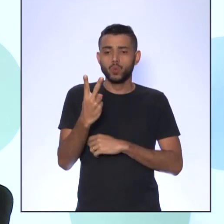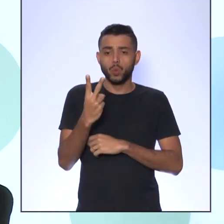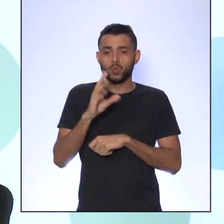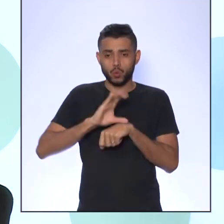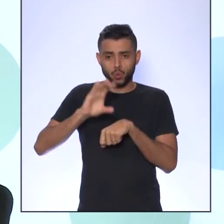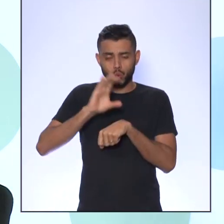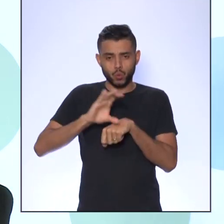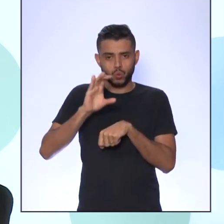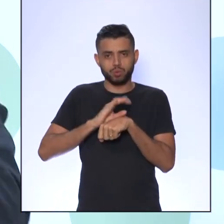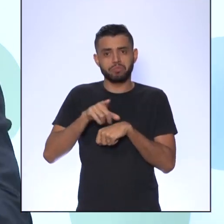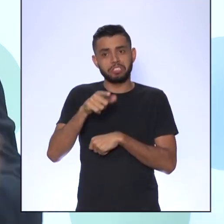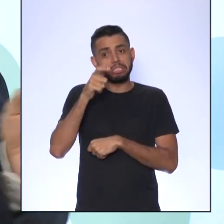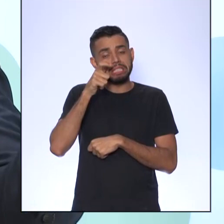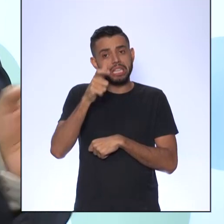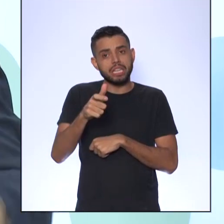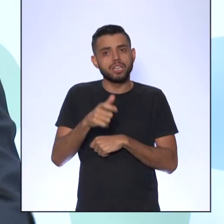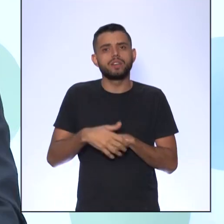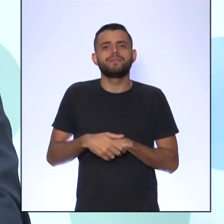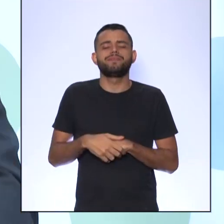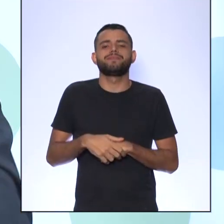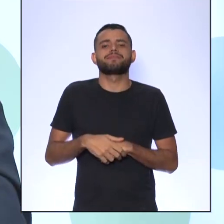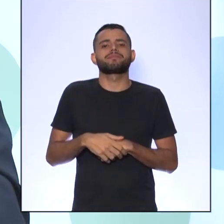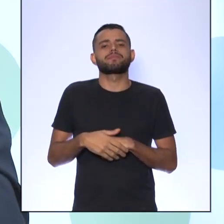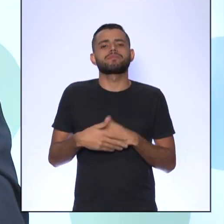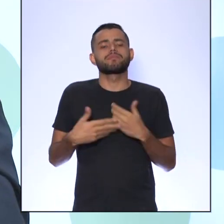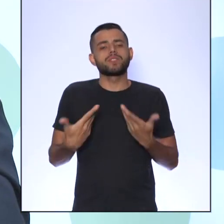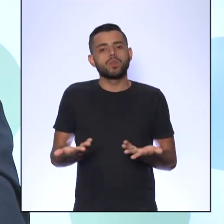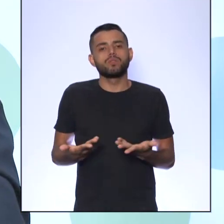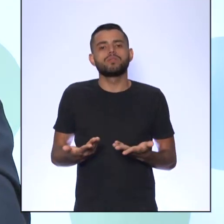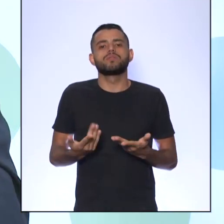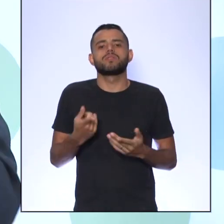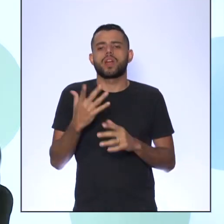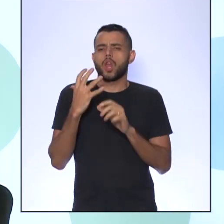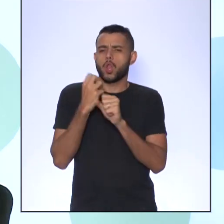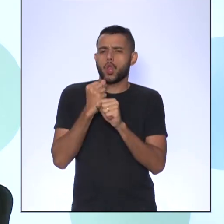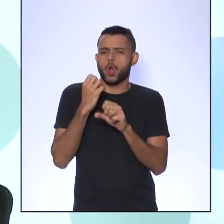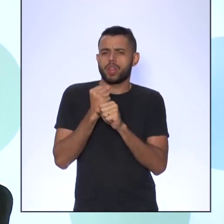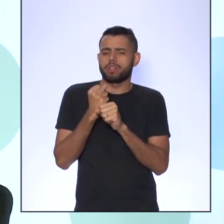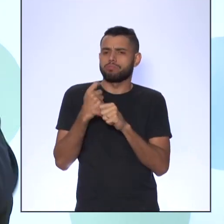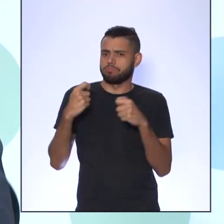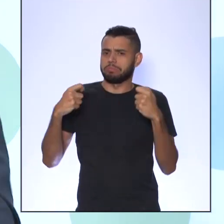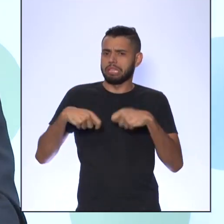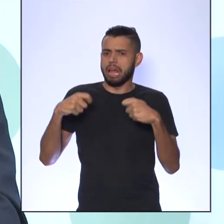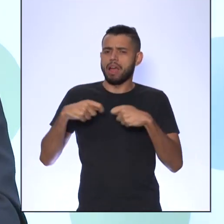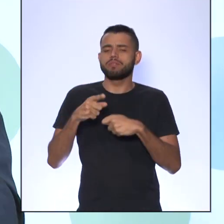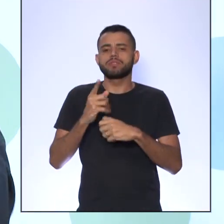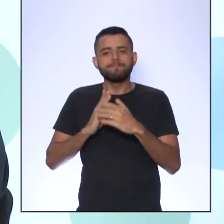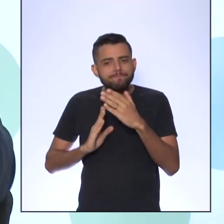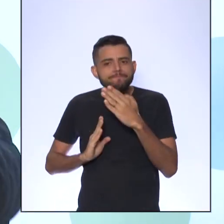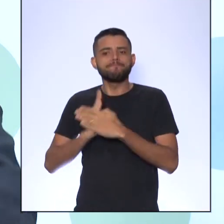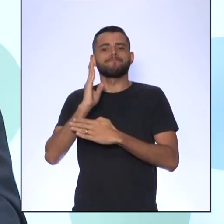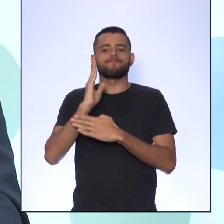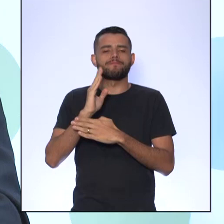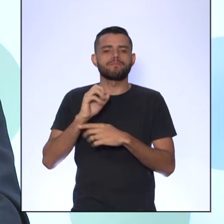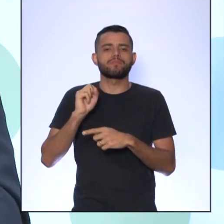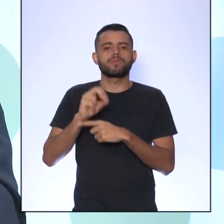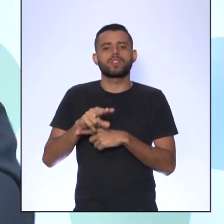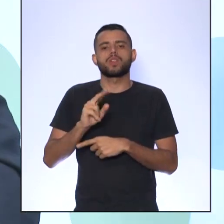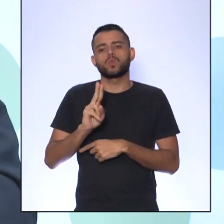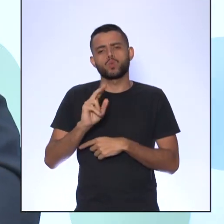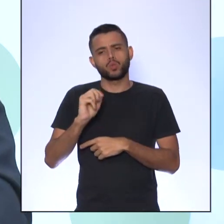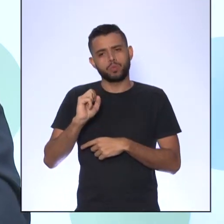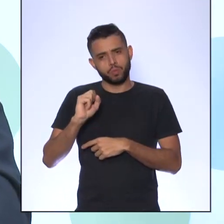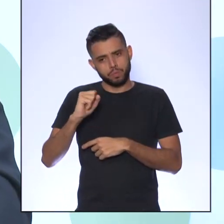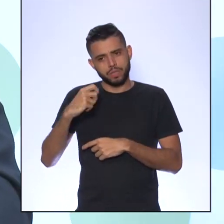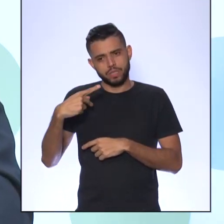2 cursos do seu interesse, e como bem disse o secretário, né, se a sua nota for suficiente, você é aprovado, e a Universidade de São Paulo é uma